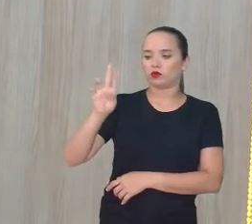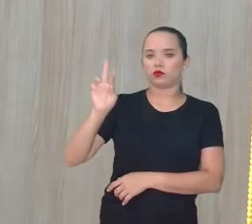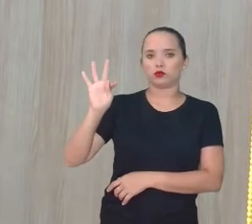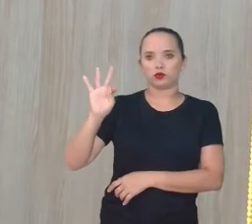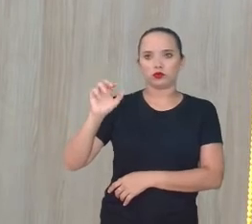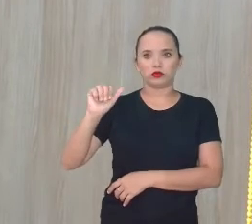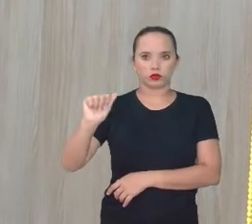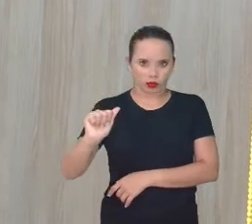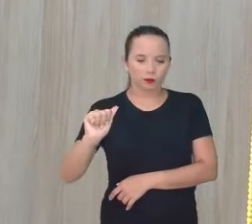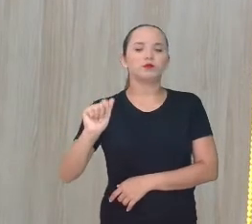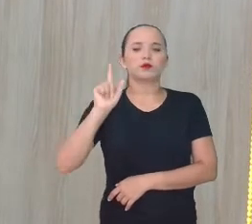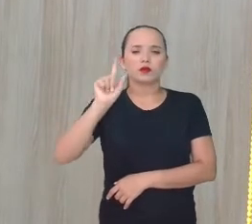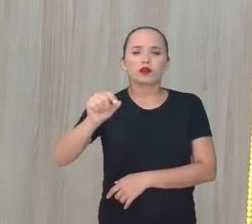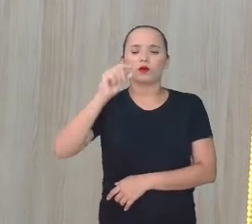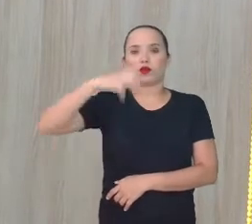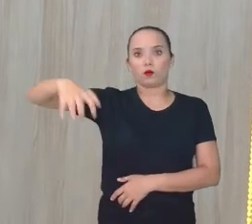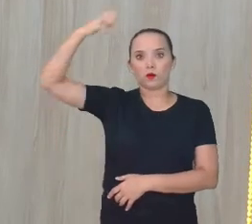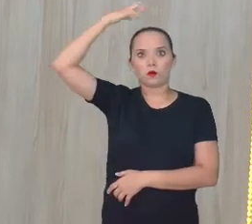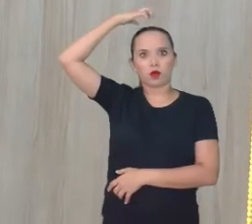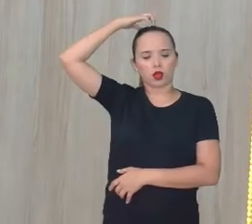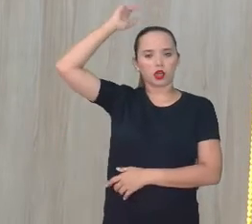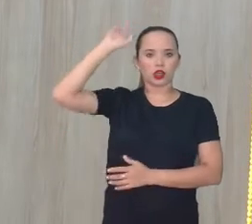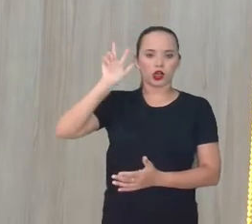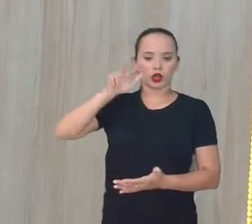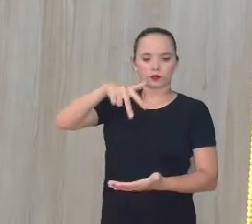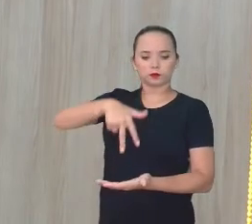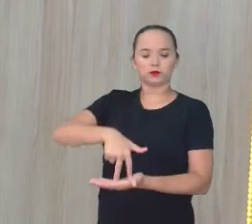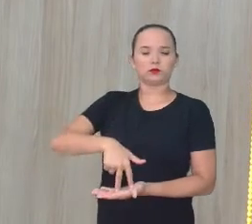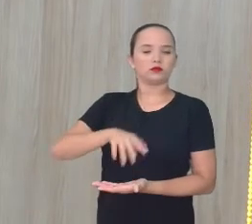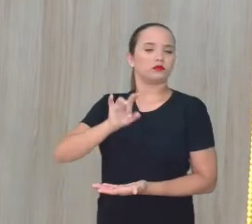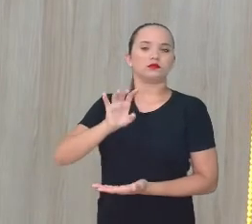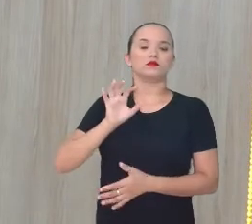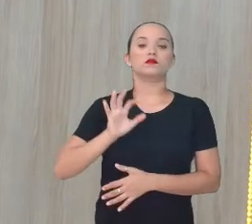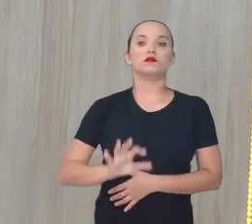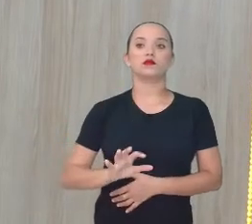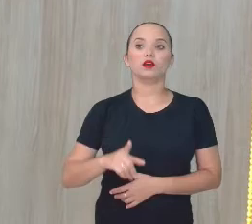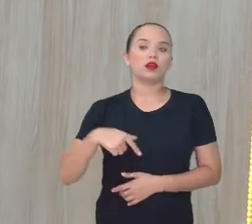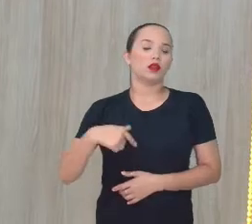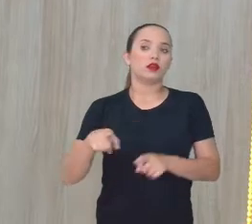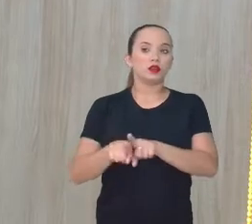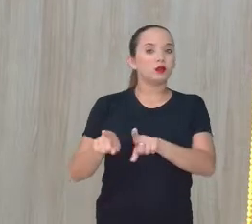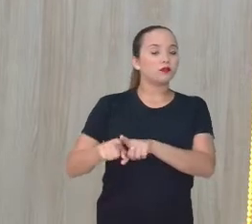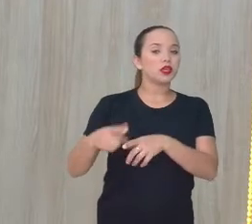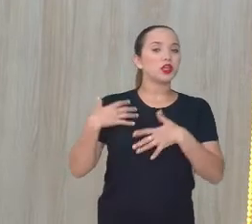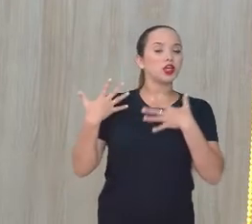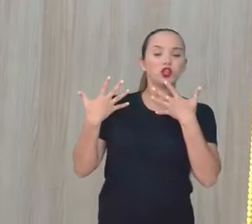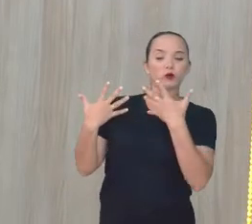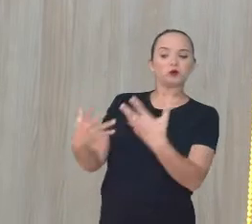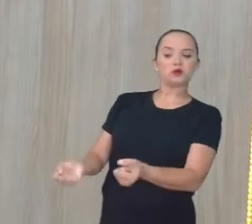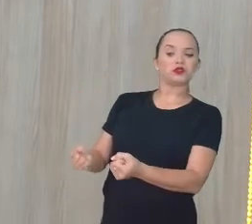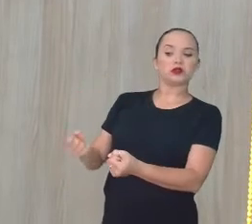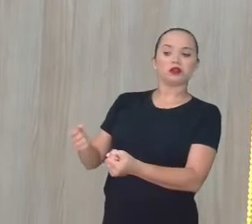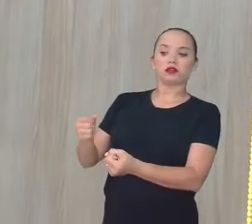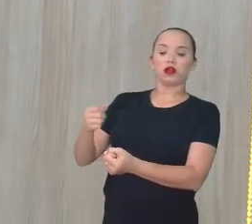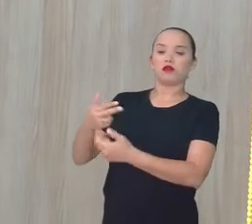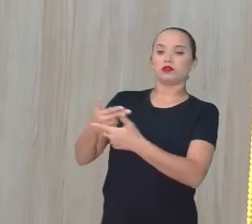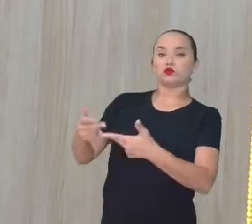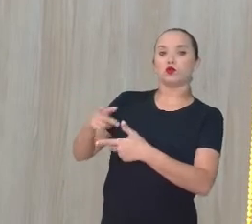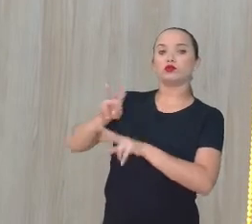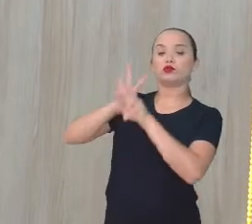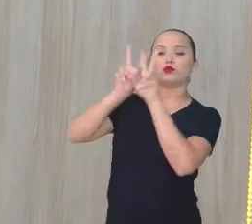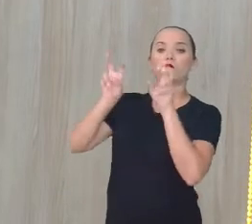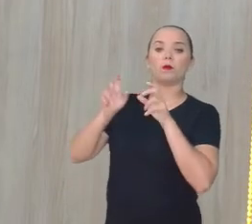ele em sua soberania real, ele não se responsabiliza perante o povo. Um exemplo, né? A